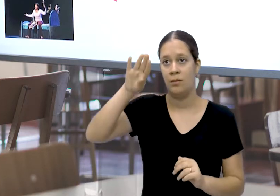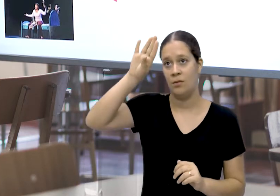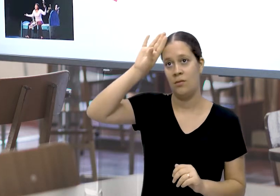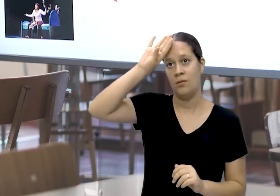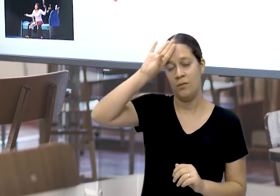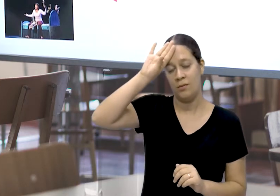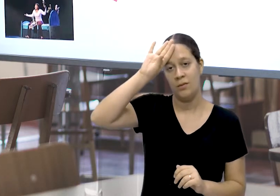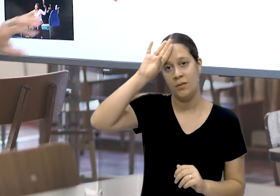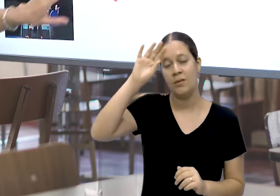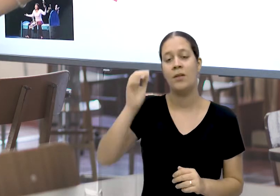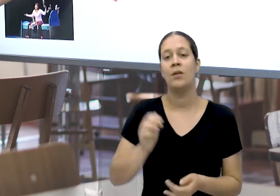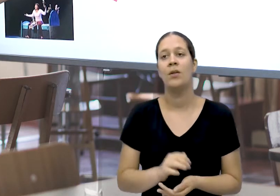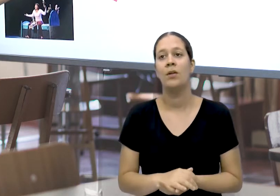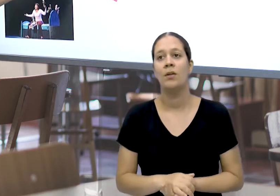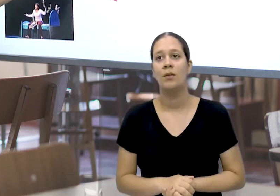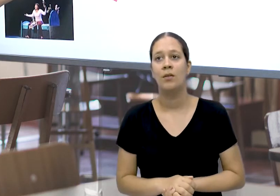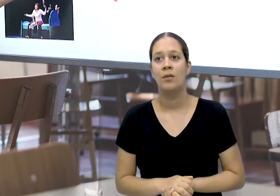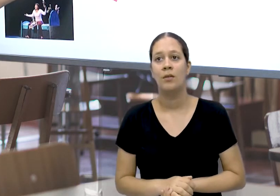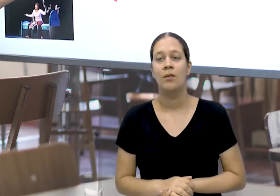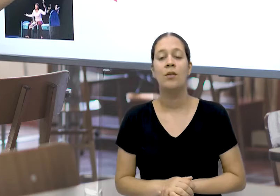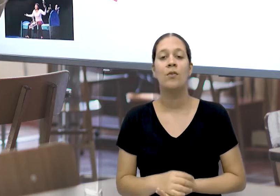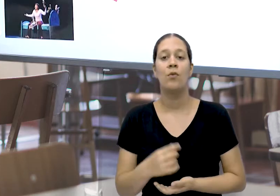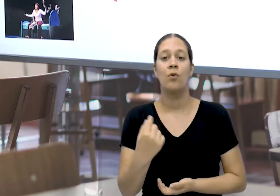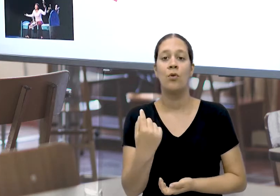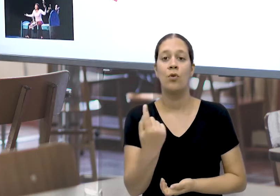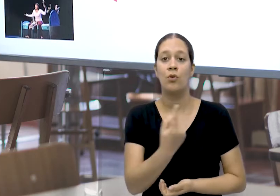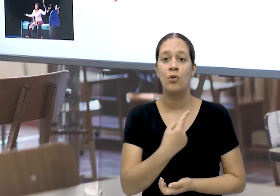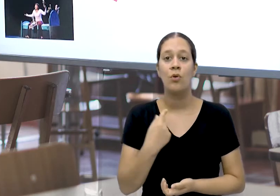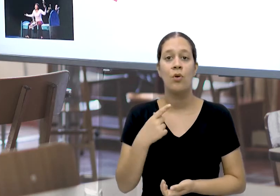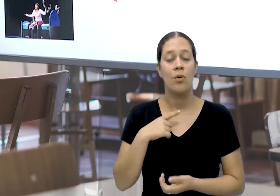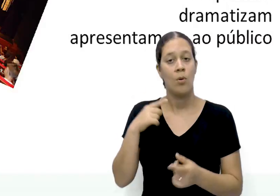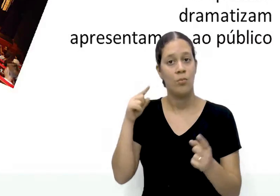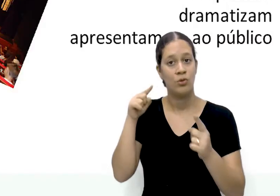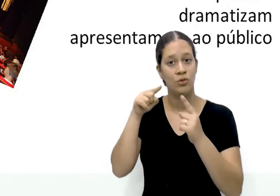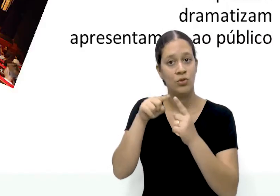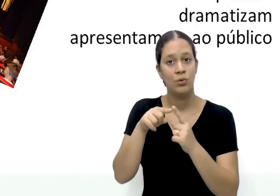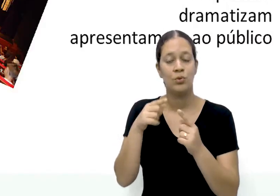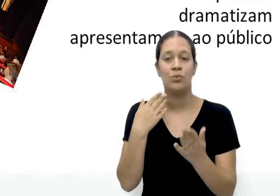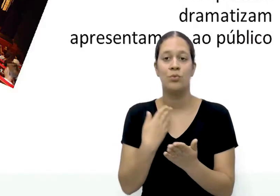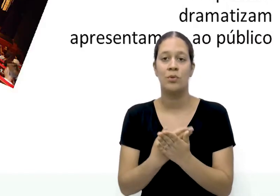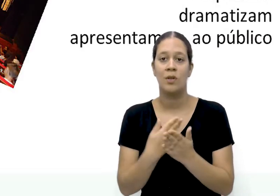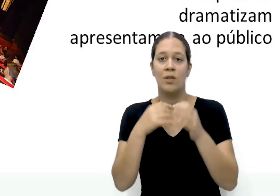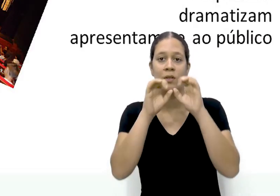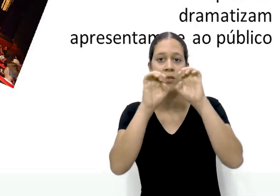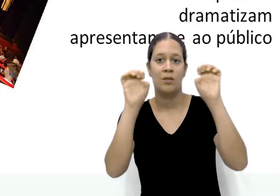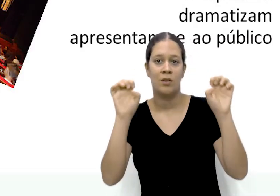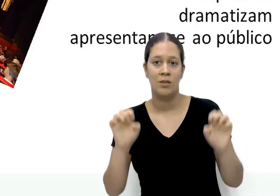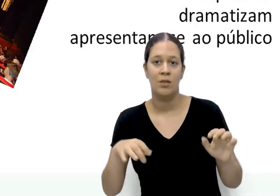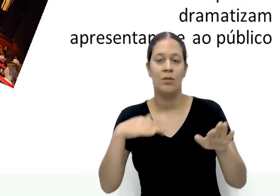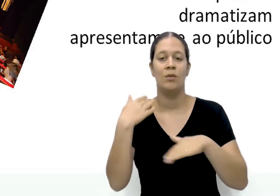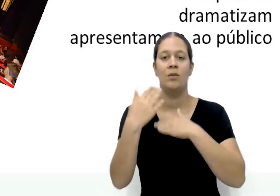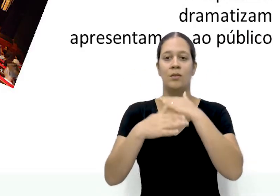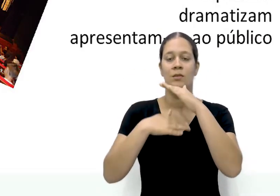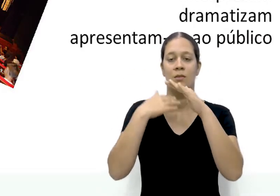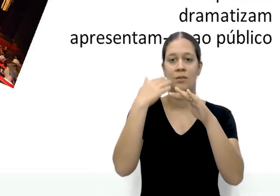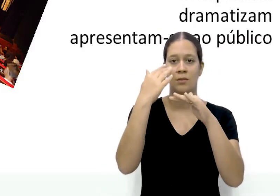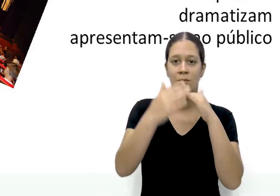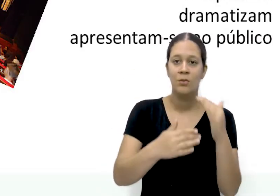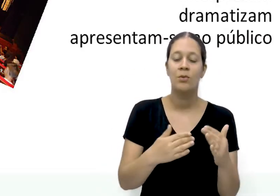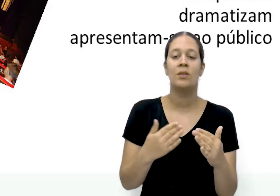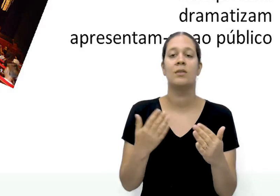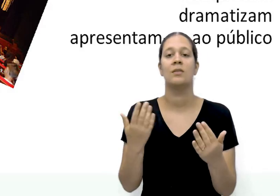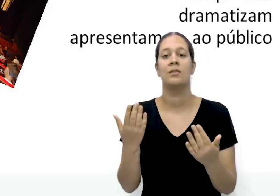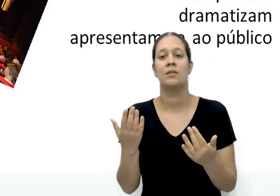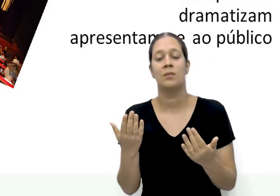gênero textual dramático. Então, primeiro, o indivíduo, o autor, vai produzir um texto. Primeiro você escreve a tua